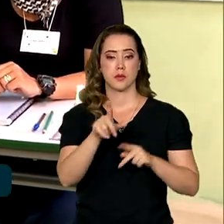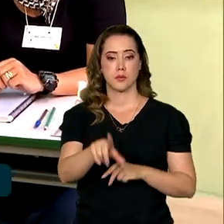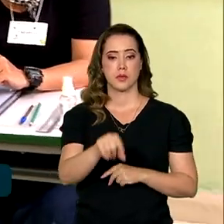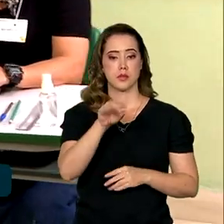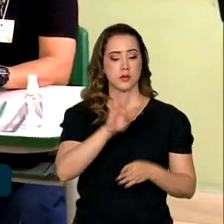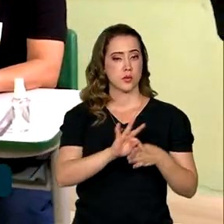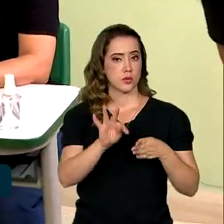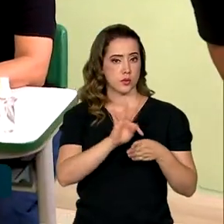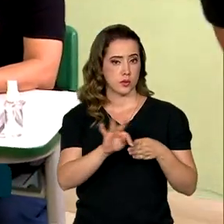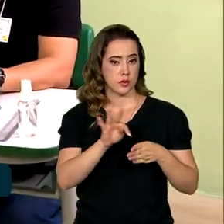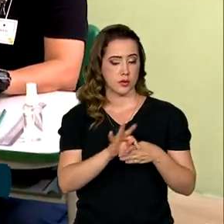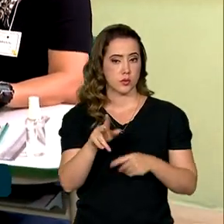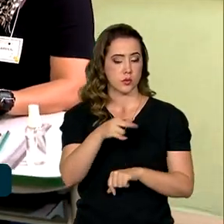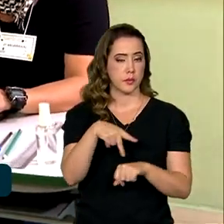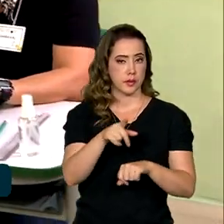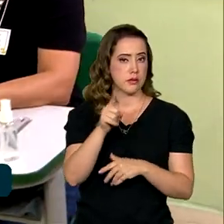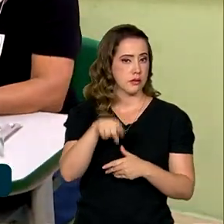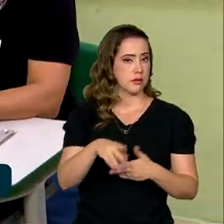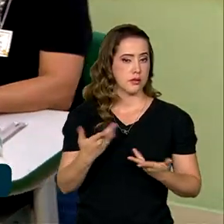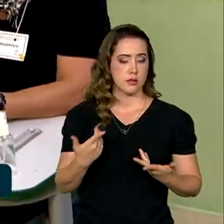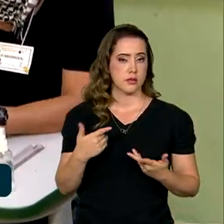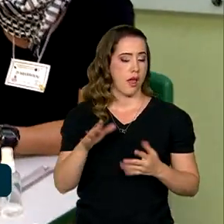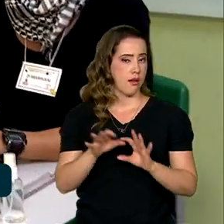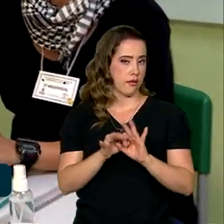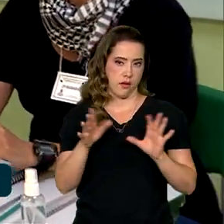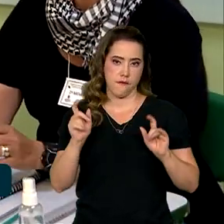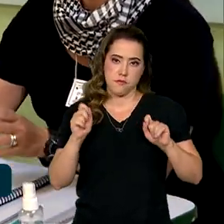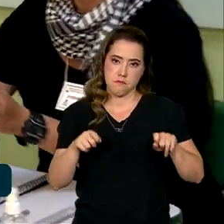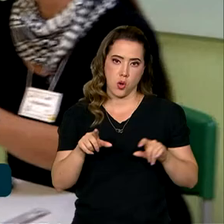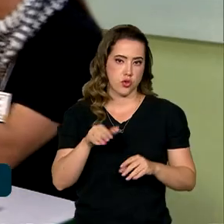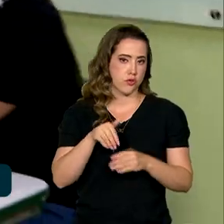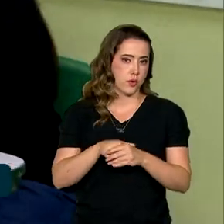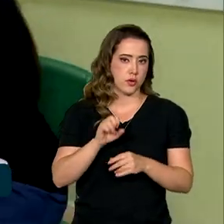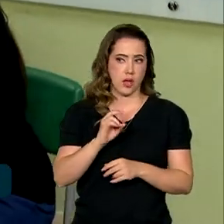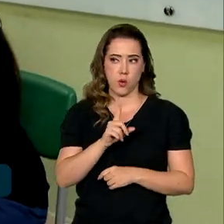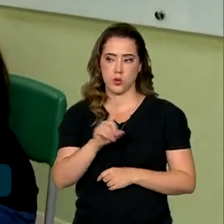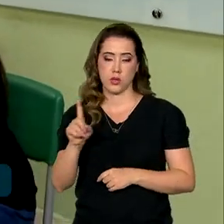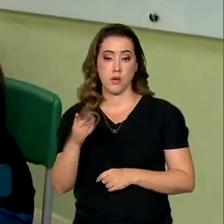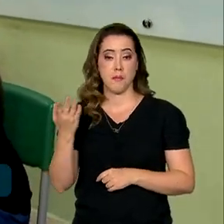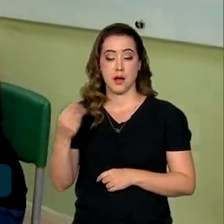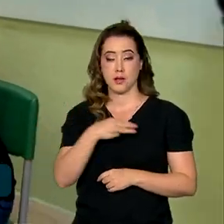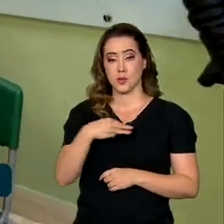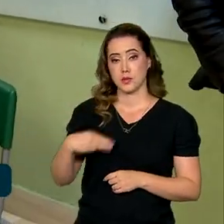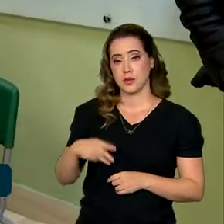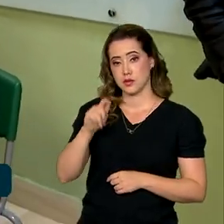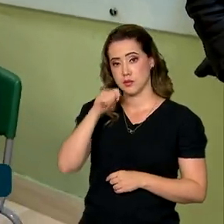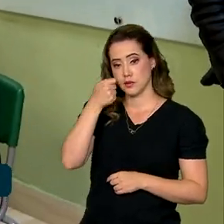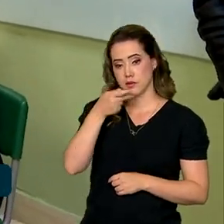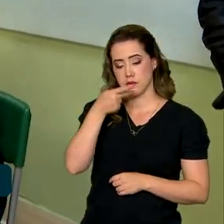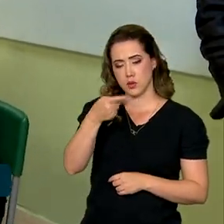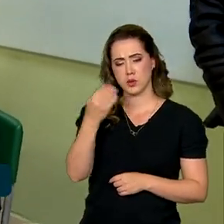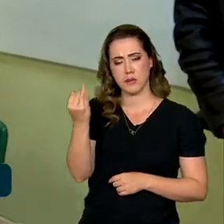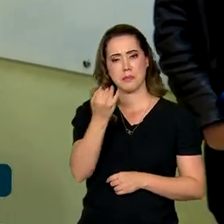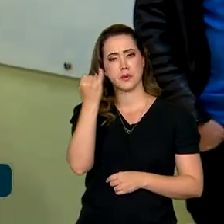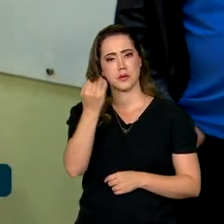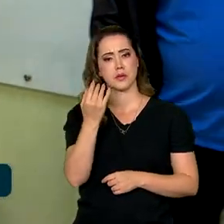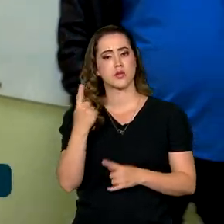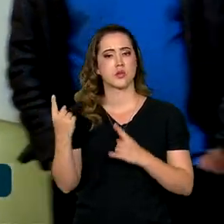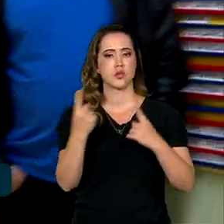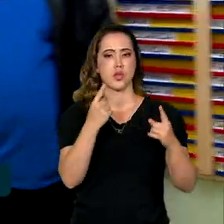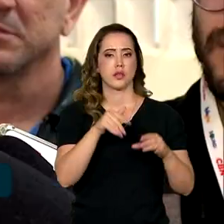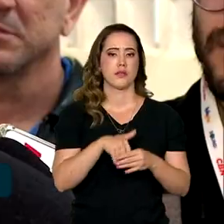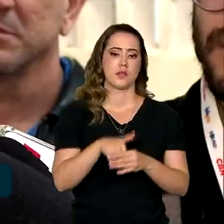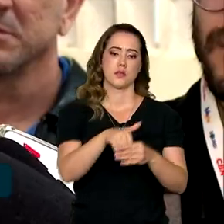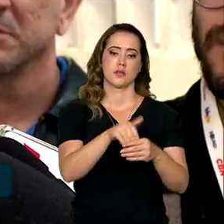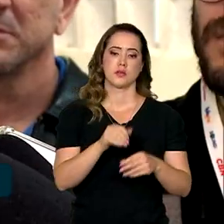conselheiros tutelares no país é facultativa, mas o ministro Silvio Almeida reforçou a importância de cada